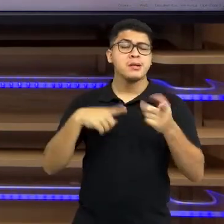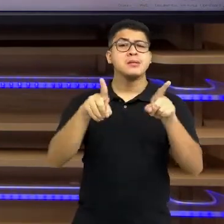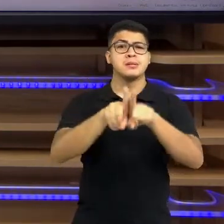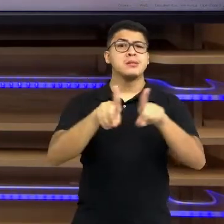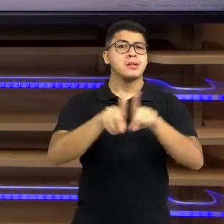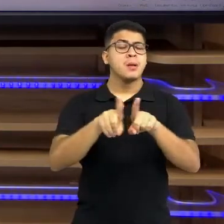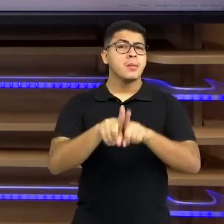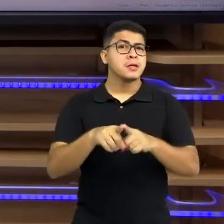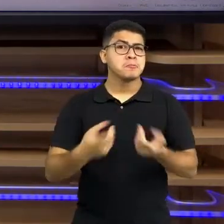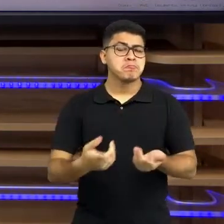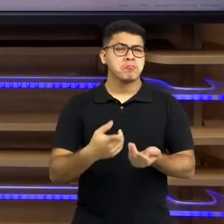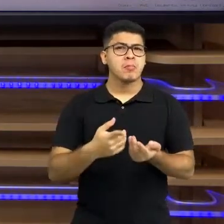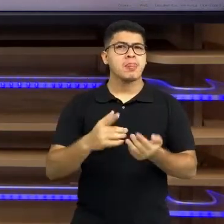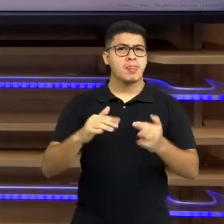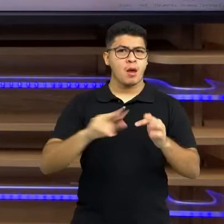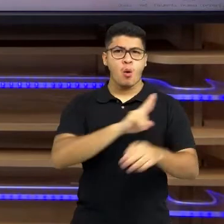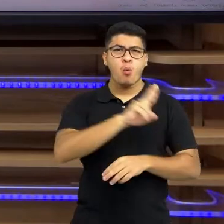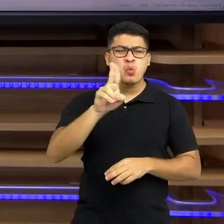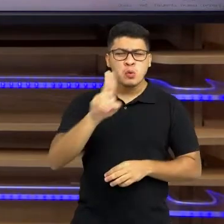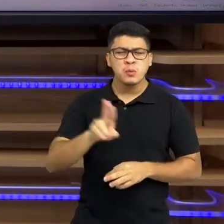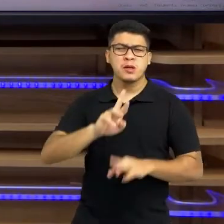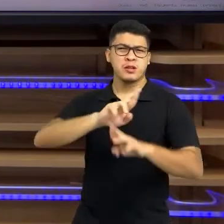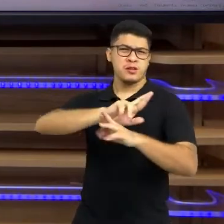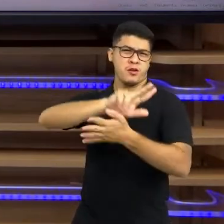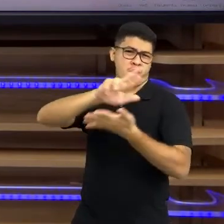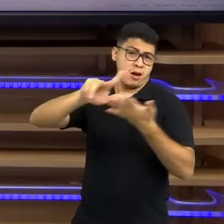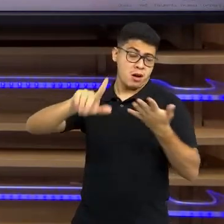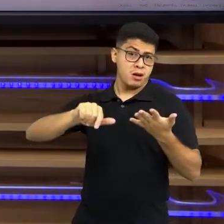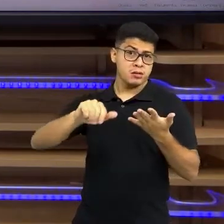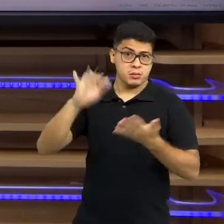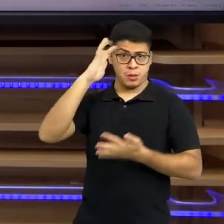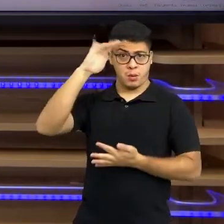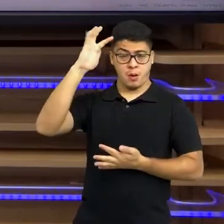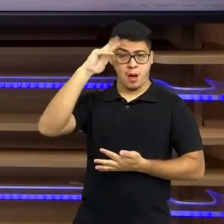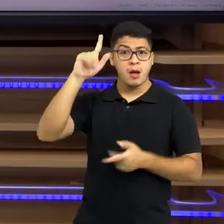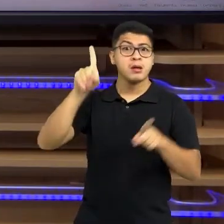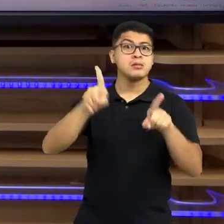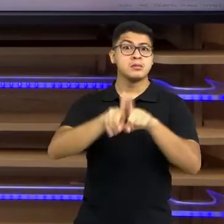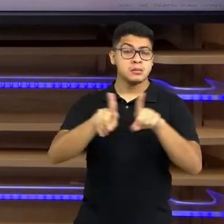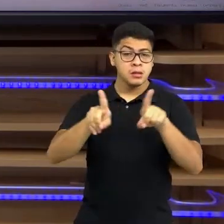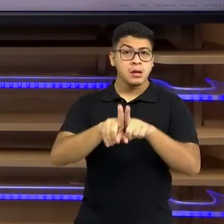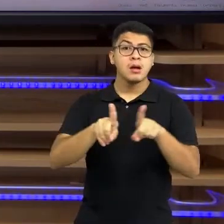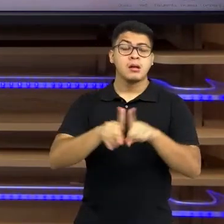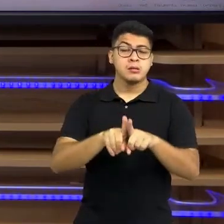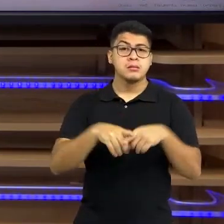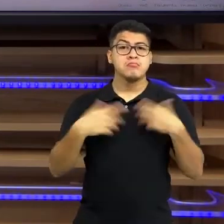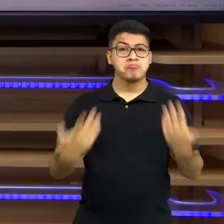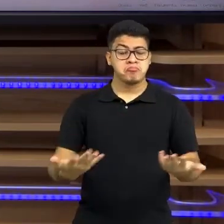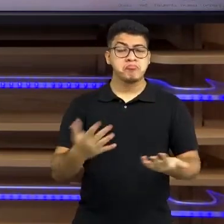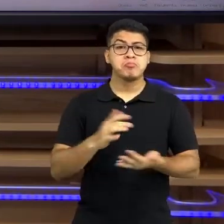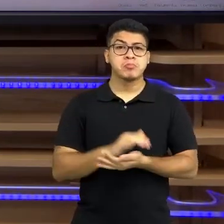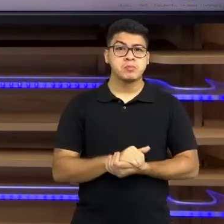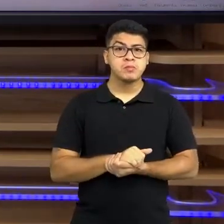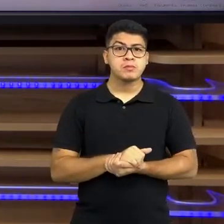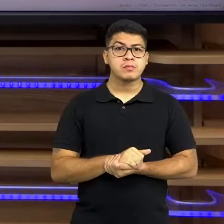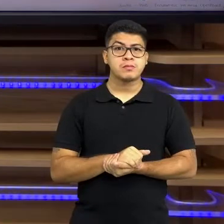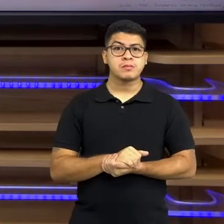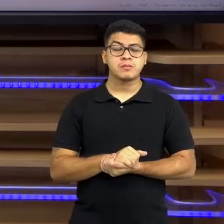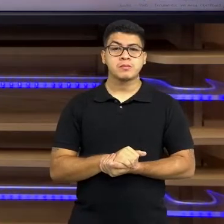tarde. Nós temos grandes nomes que vão trabalhar um pouco isso daí. Schopenhauer, né? Que começa todo esse pensamento